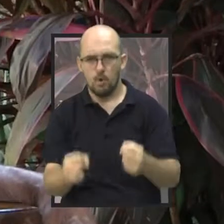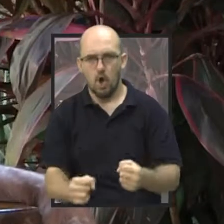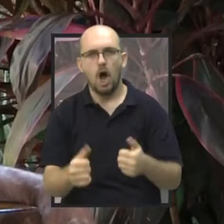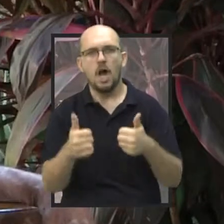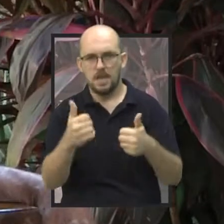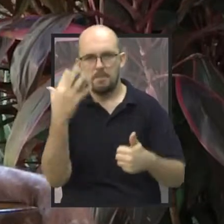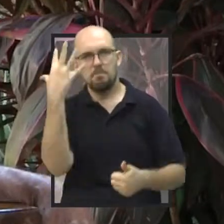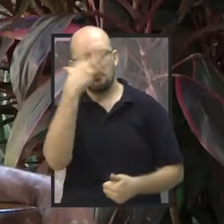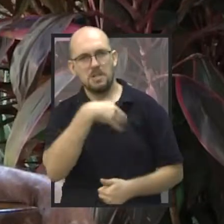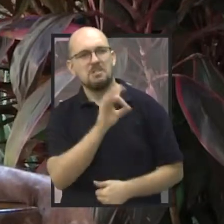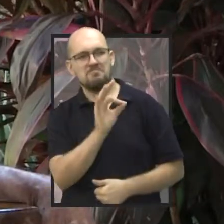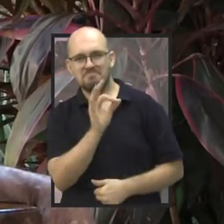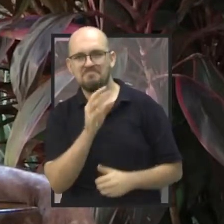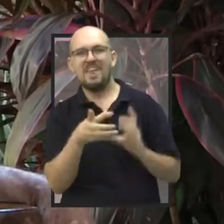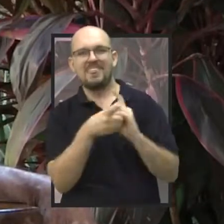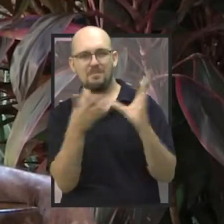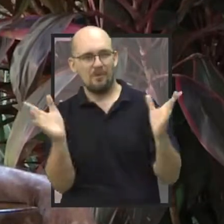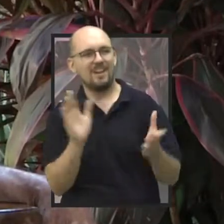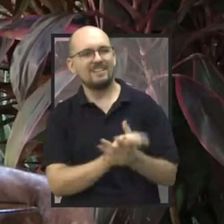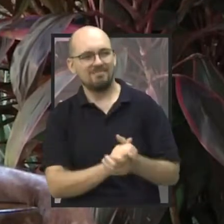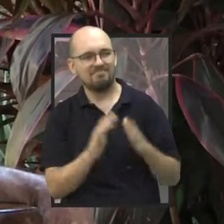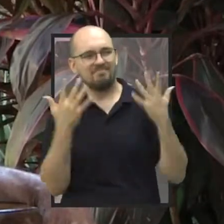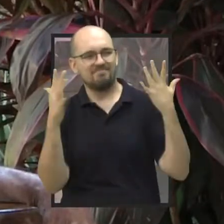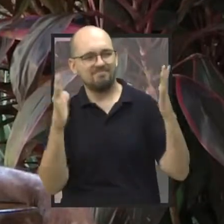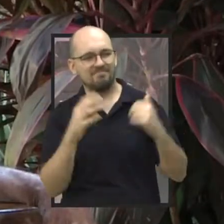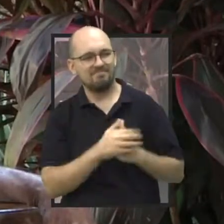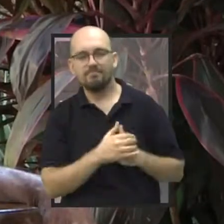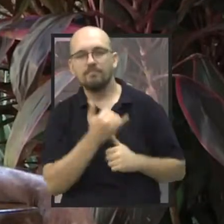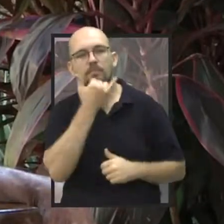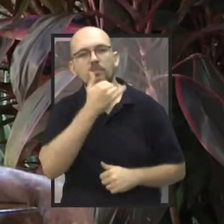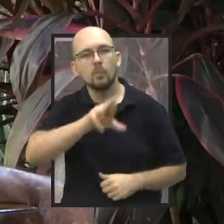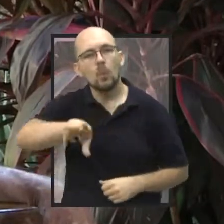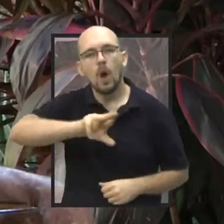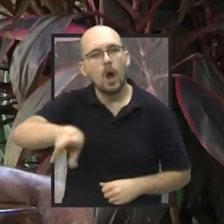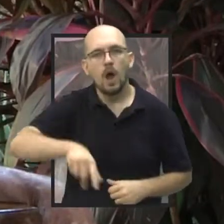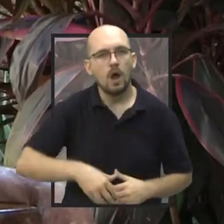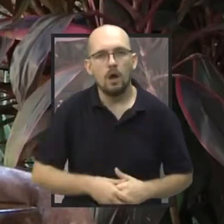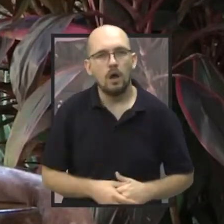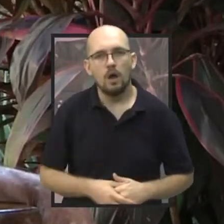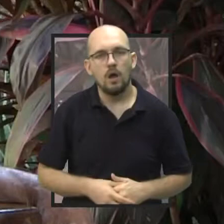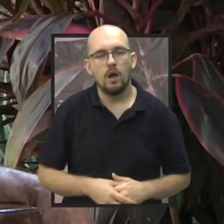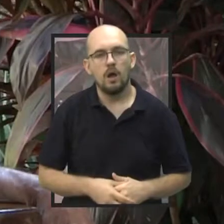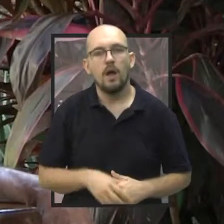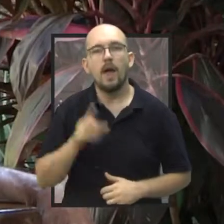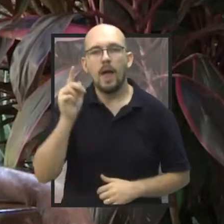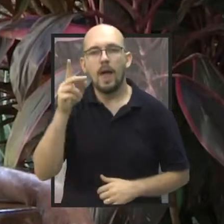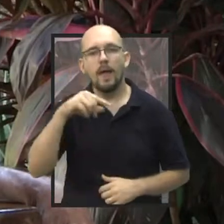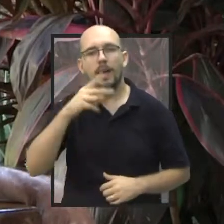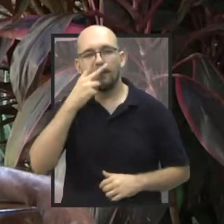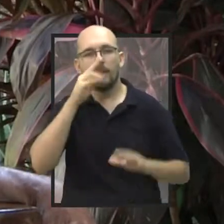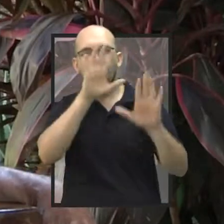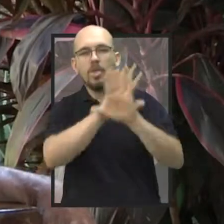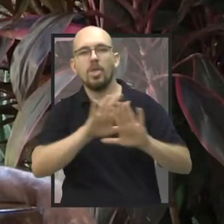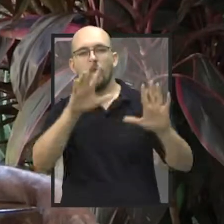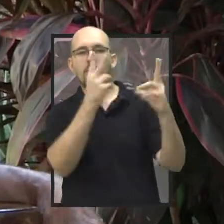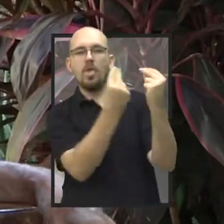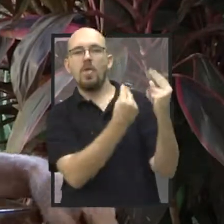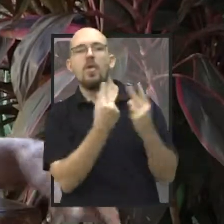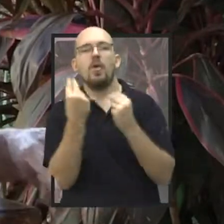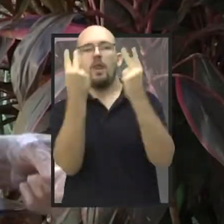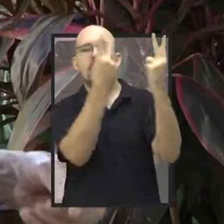é bonito, é democracia. Não. Isso é um engodo. Por